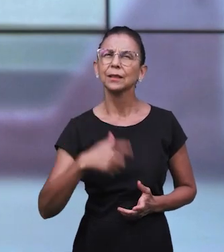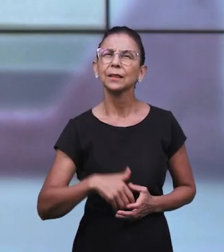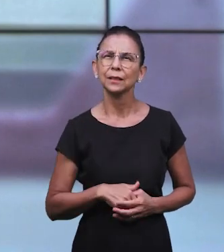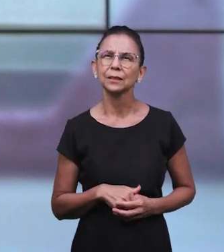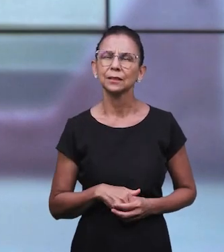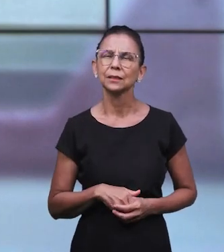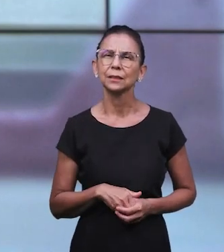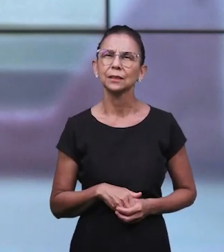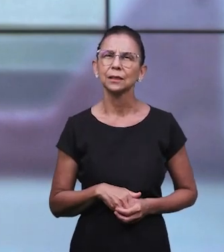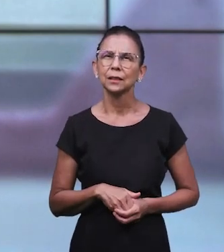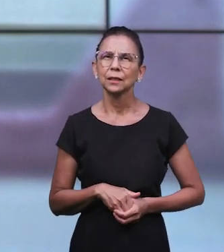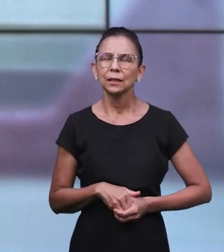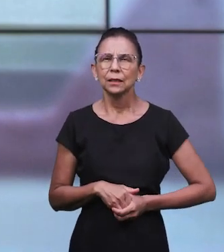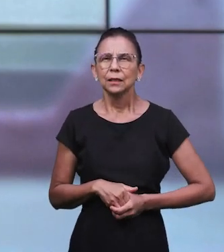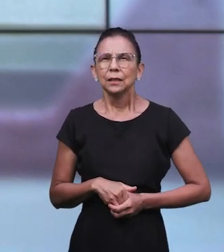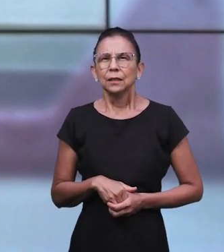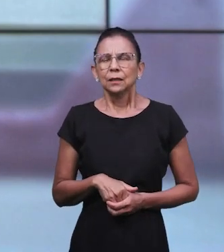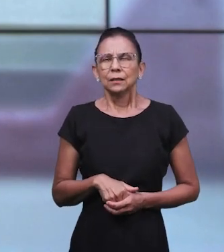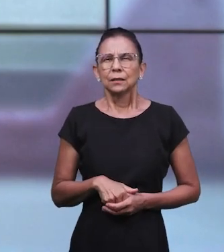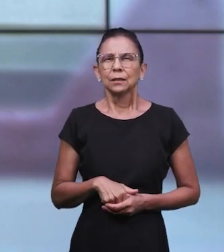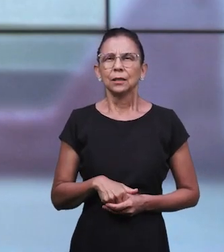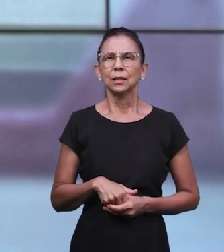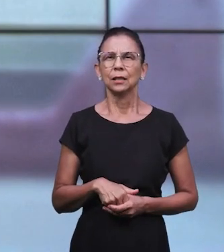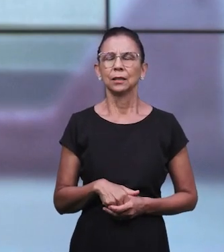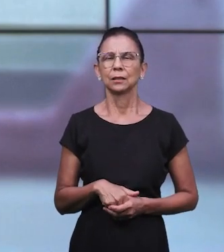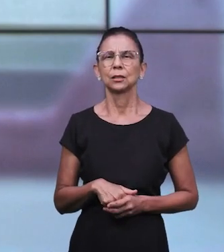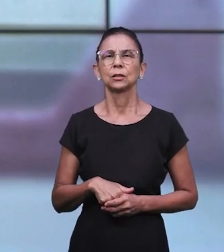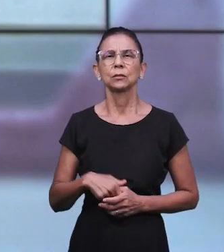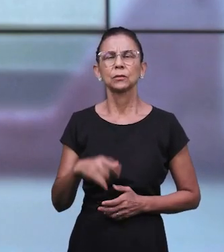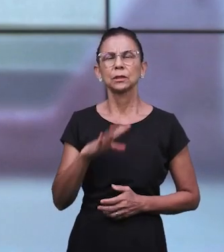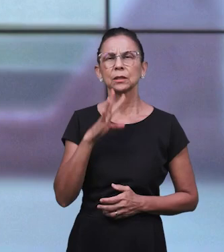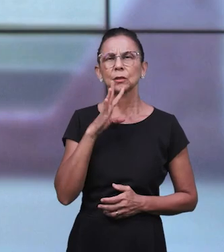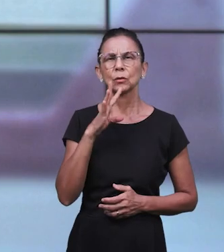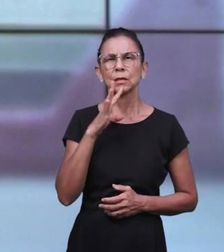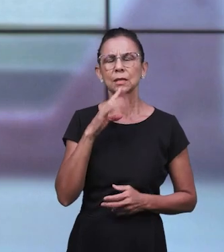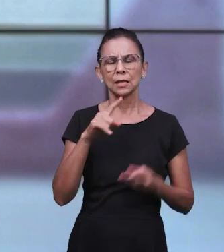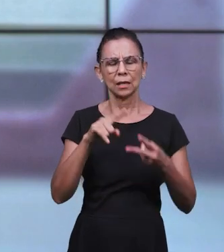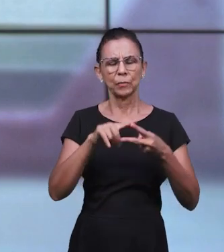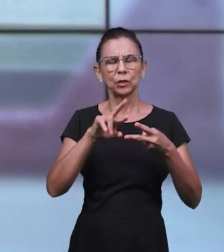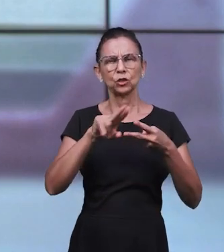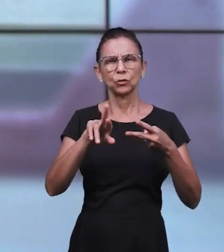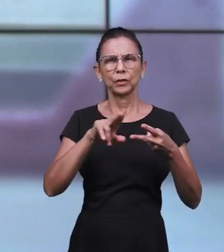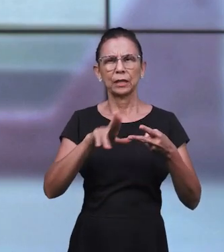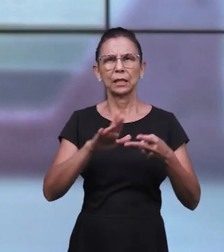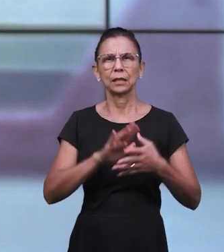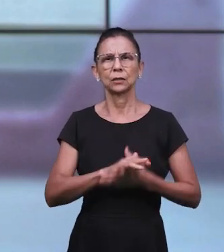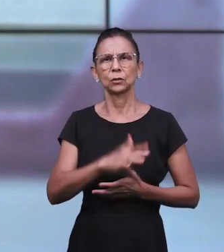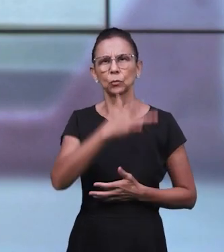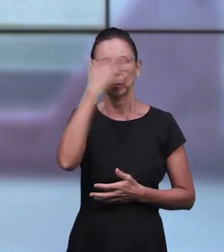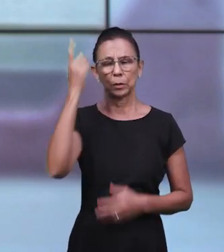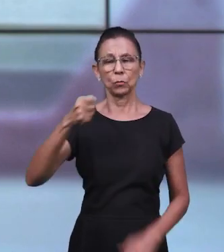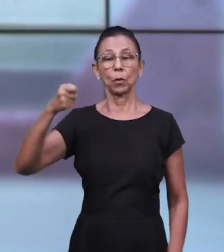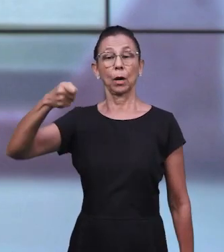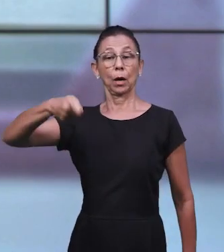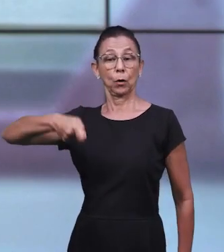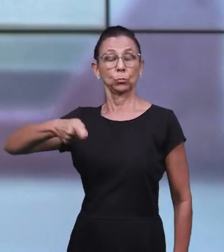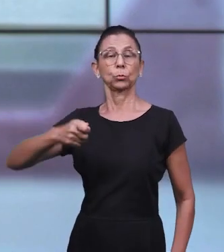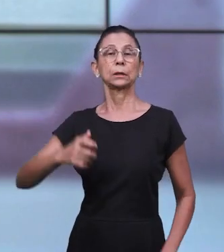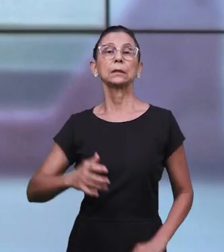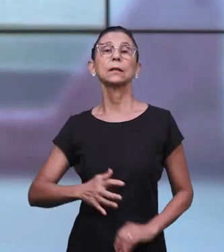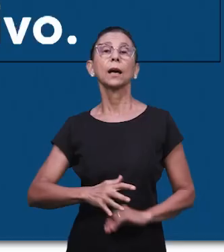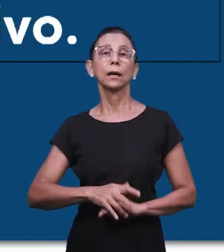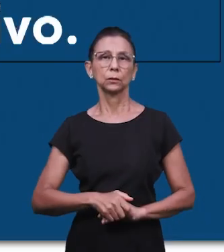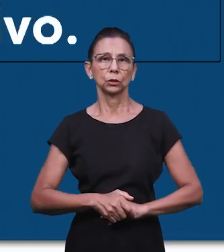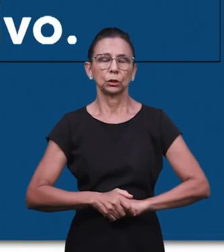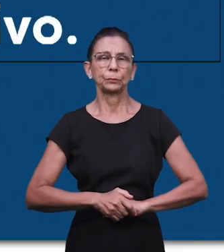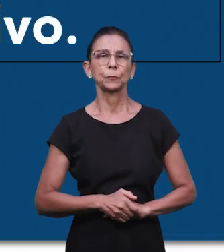clareza autoridade de autoritarismo? Mardoqueu exerceu autoridade na educação de Esther ou